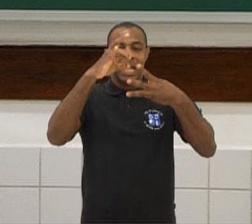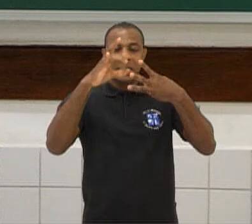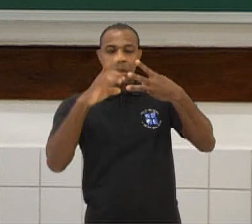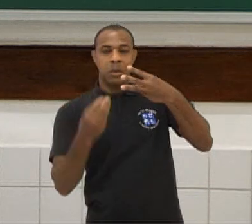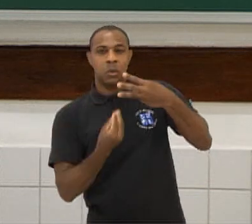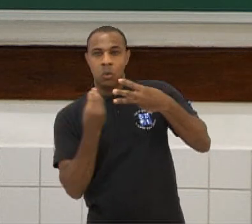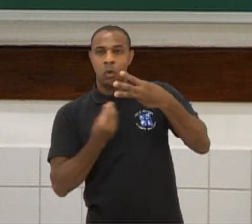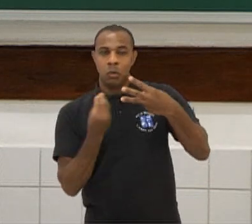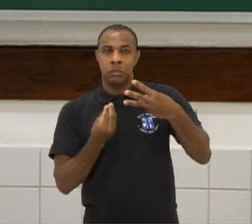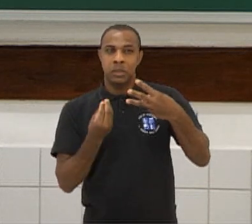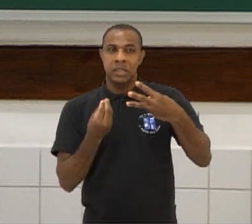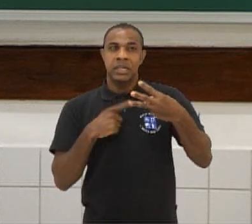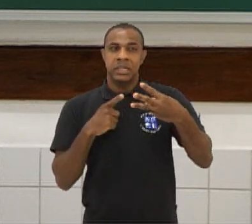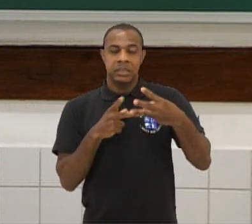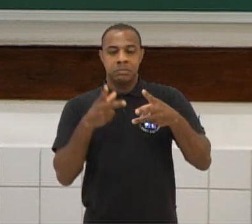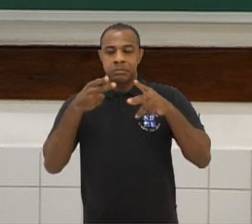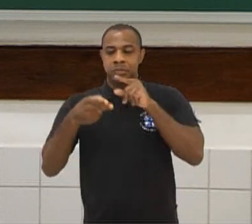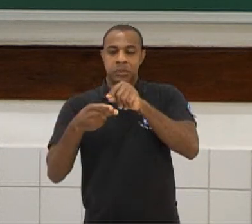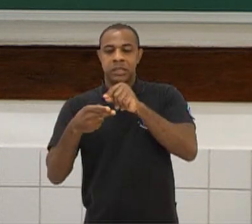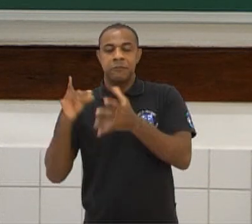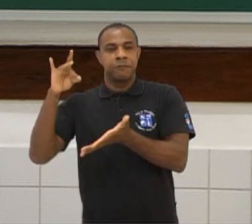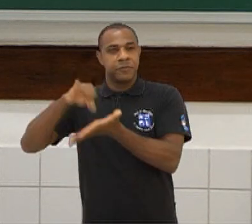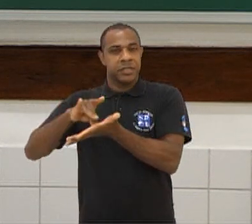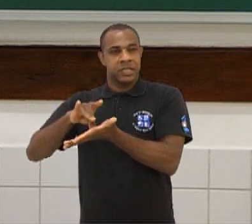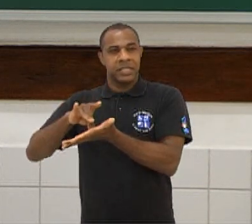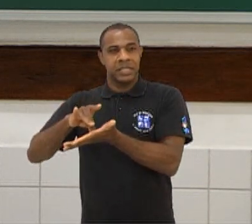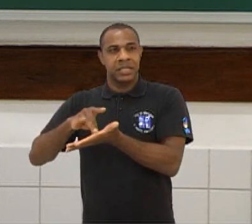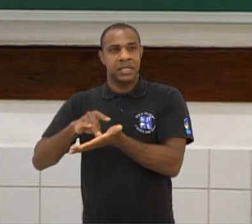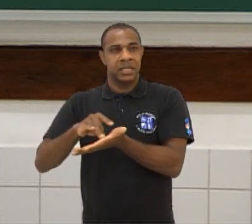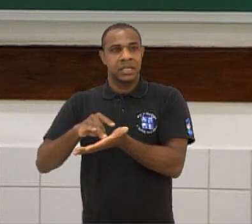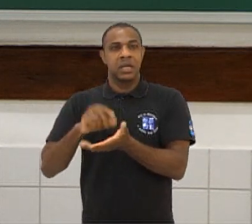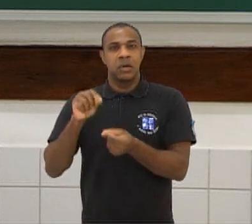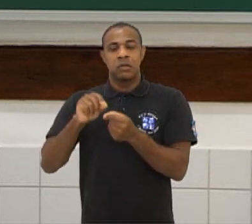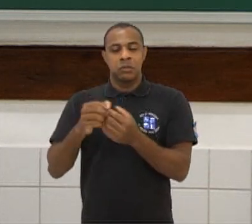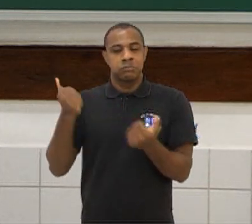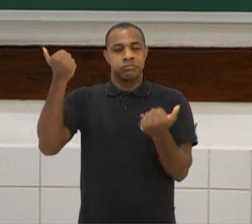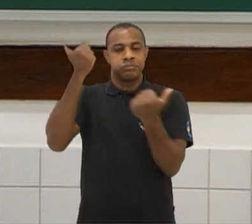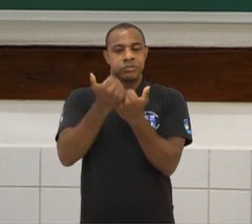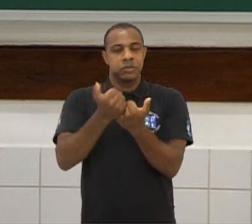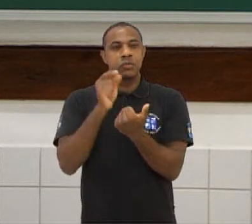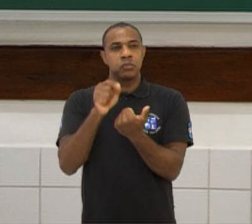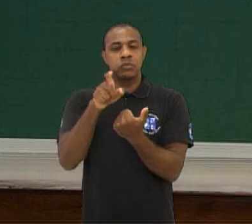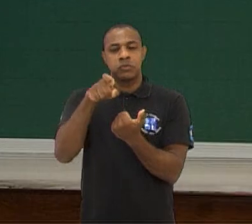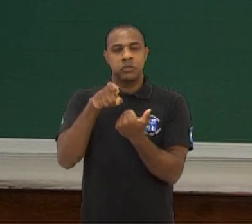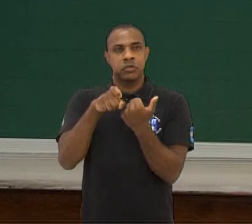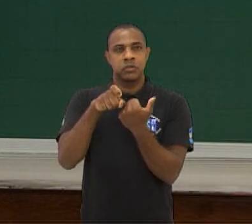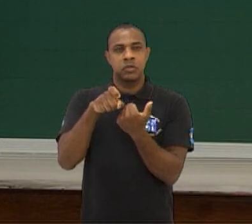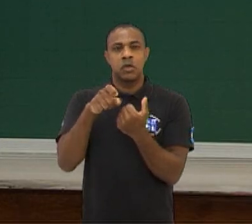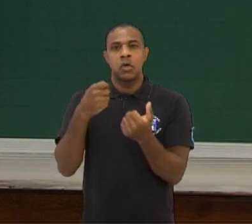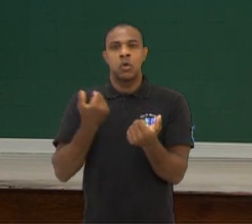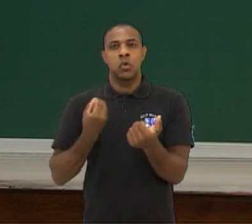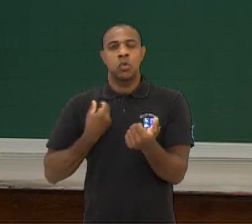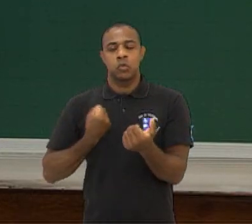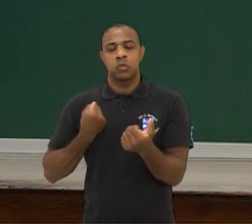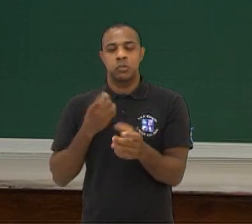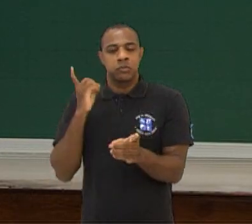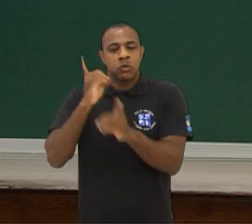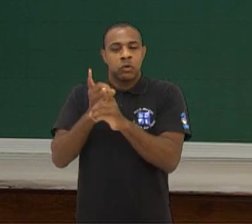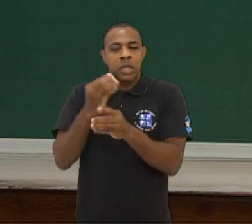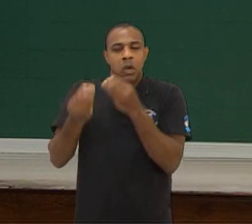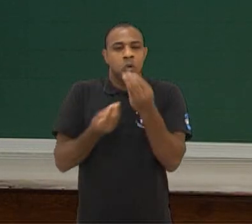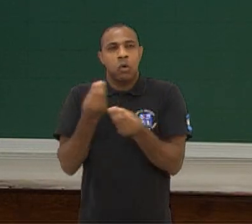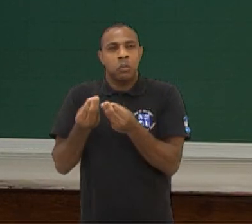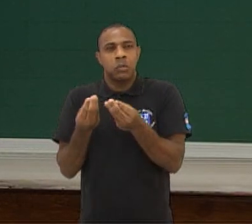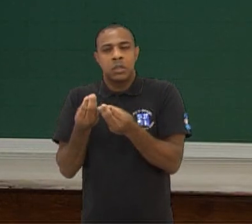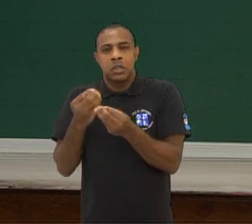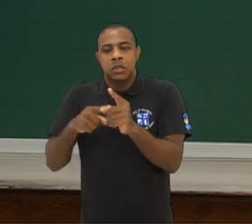delas, que torna a igualdade verdadeira. Quer dizer, que quando eu substituir o x pelo número que eu encontrar,